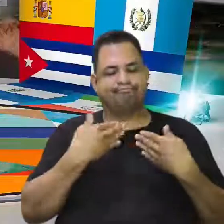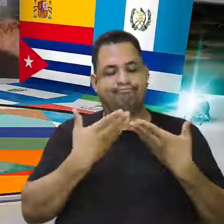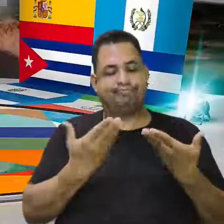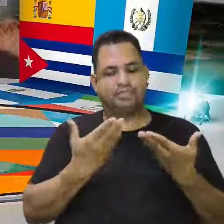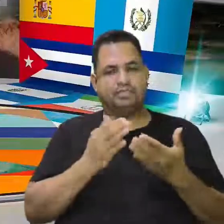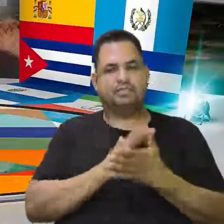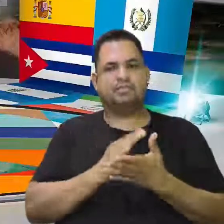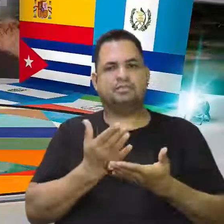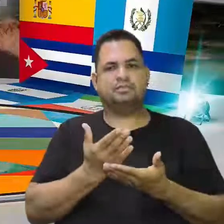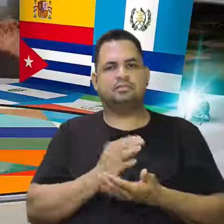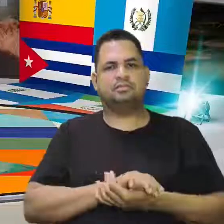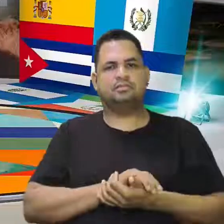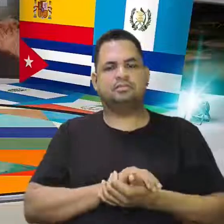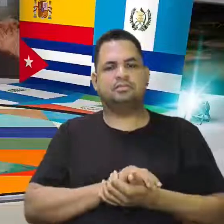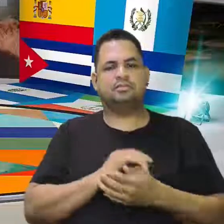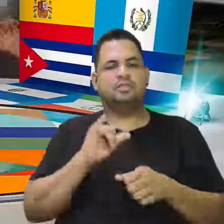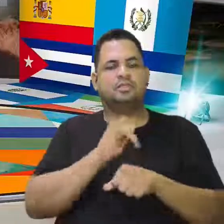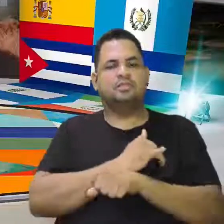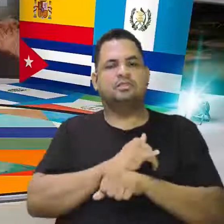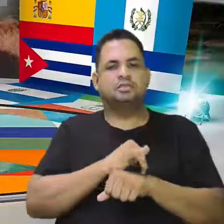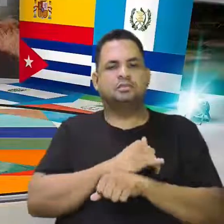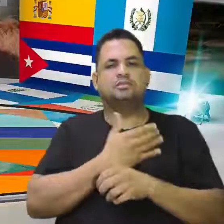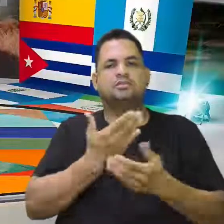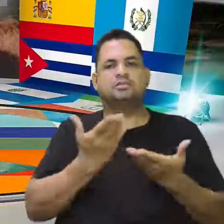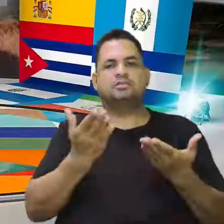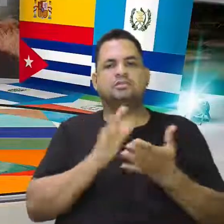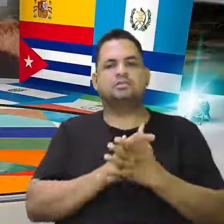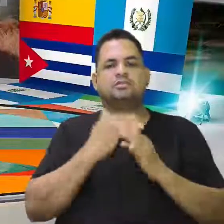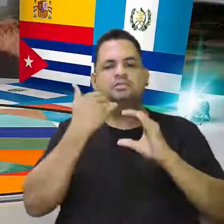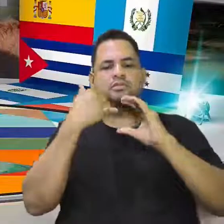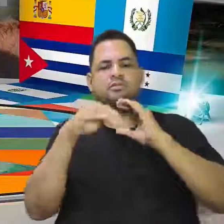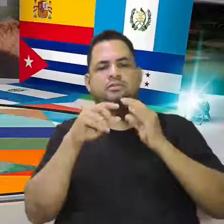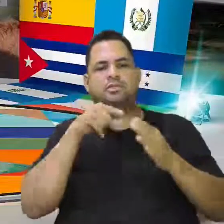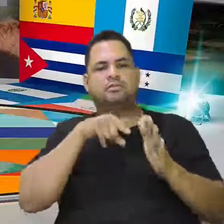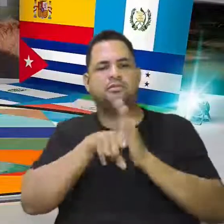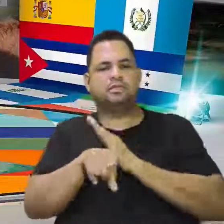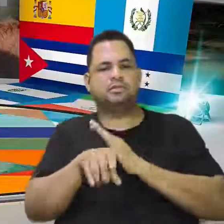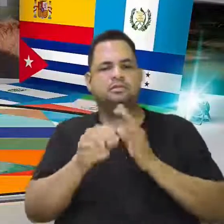vocês, aqui e no YouTube. Então, manda pergunta, manda